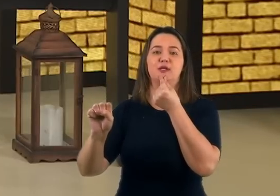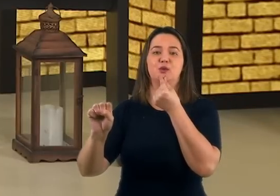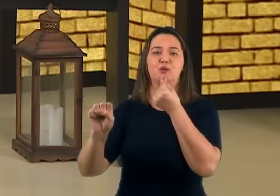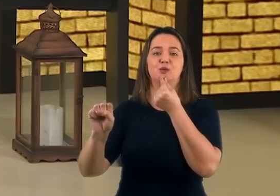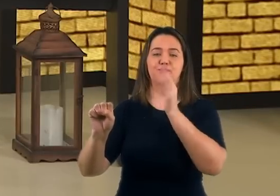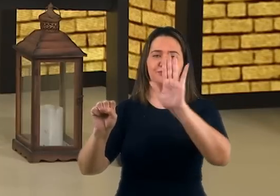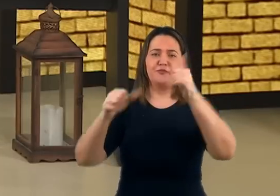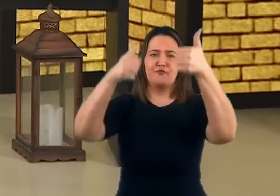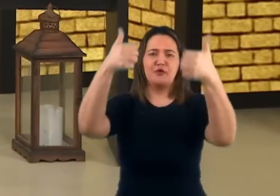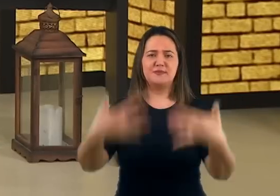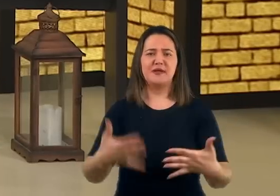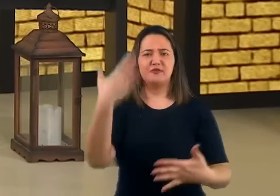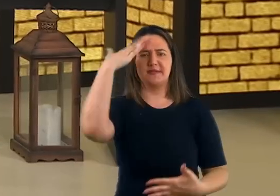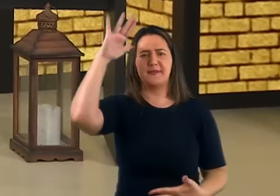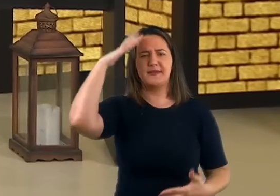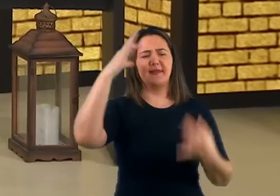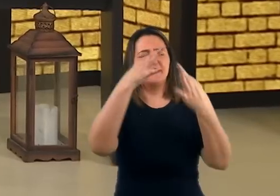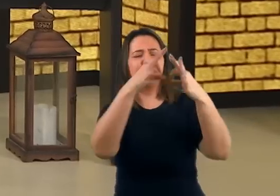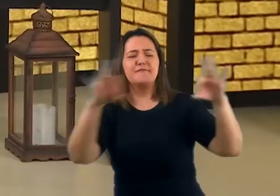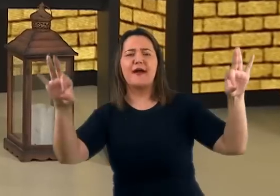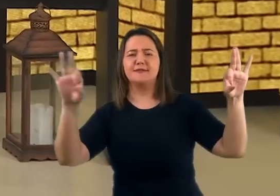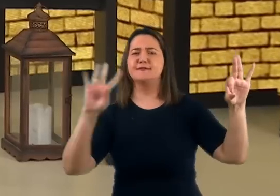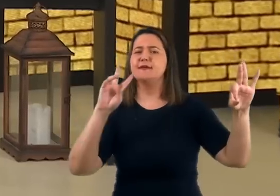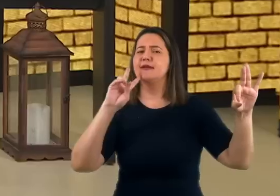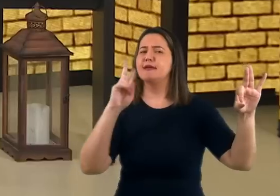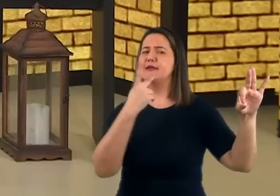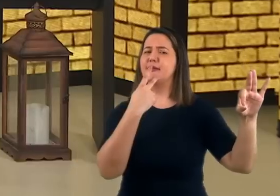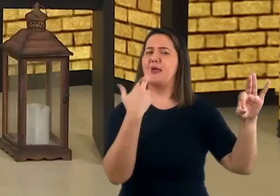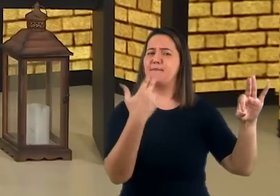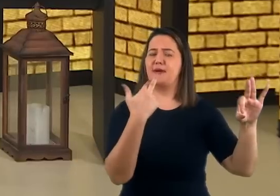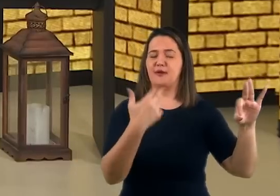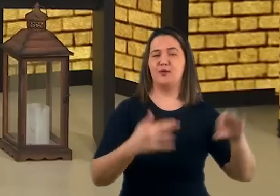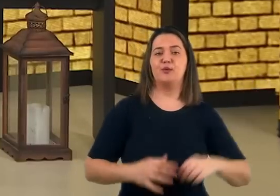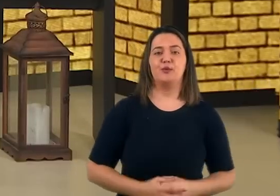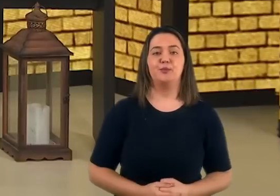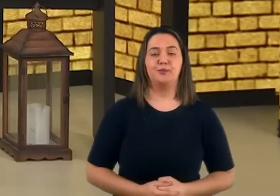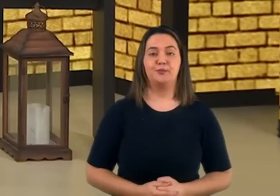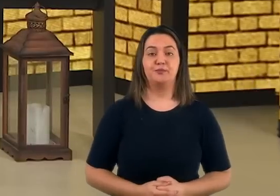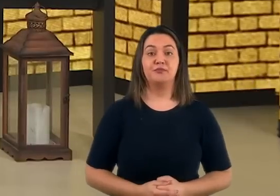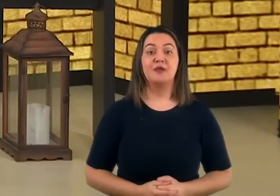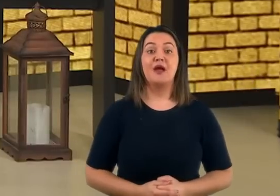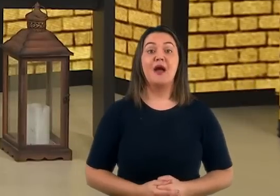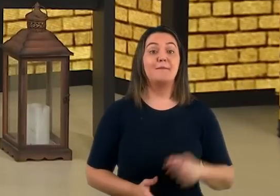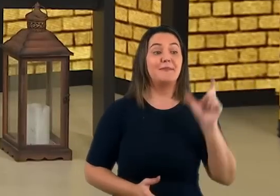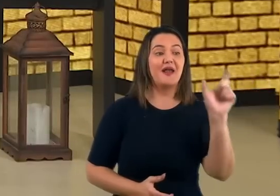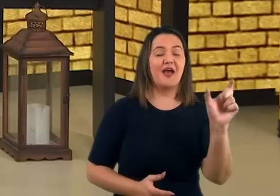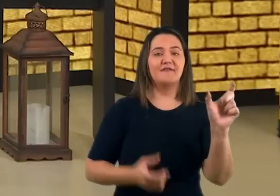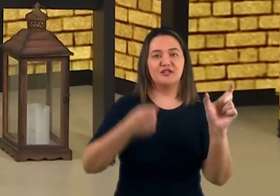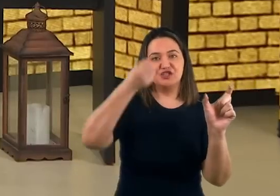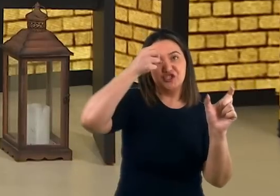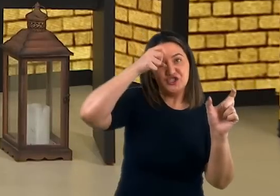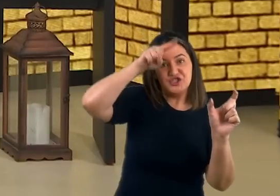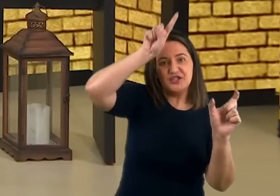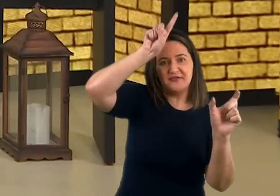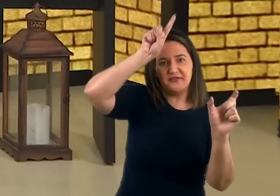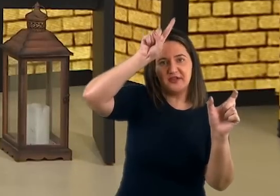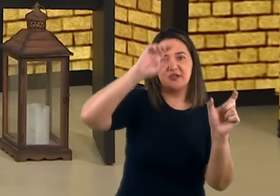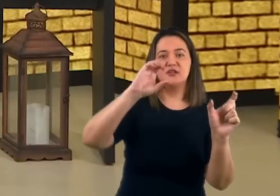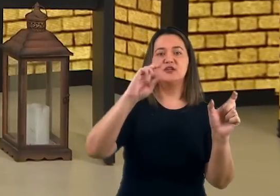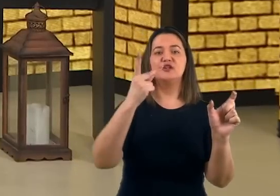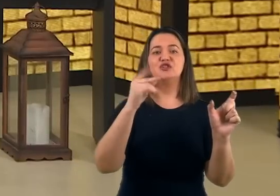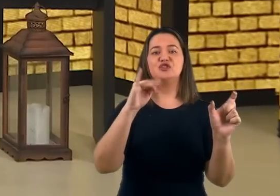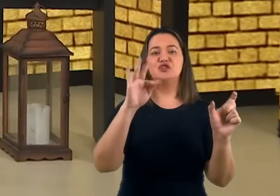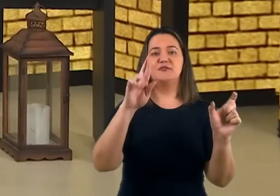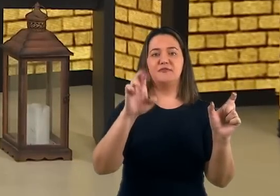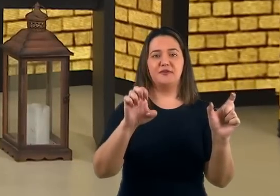vou explicar isso para você com calma e você vai entender. É que na língua hebraica, as palavras chifre, vento e